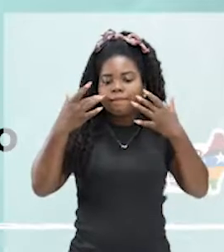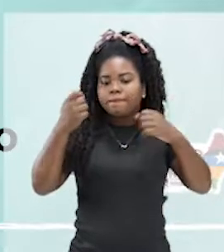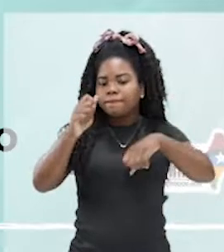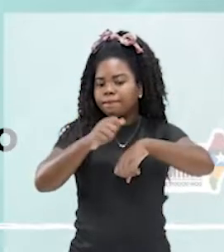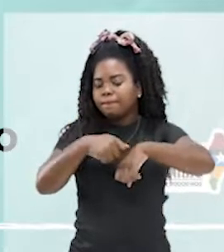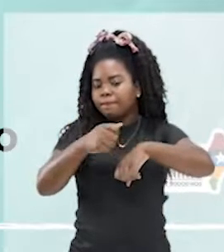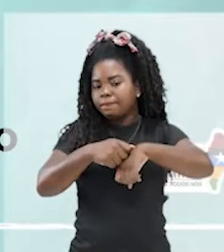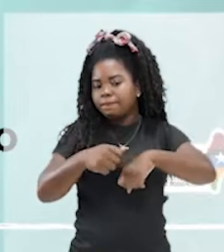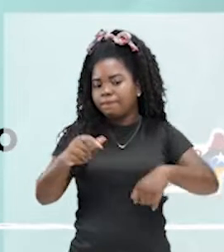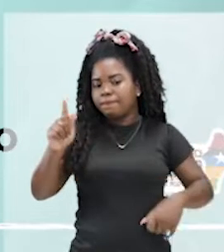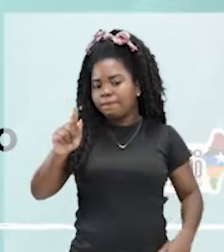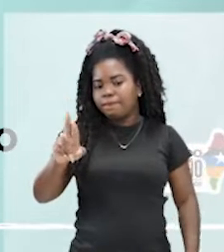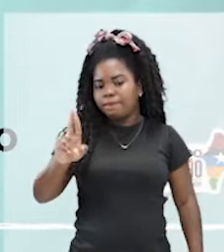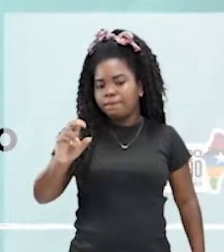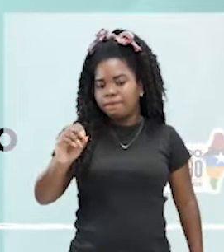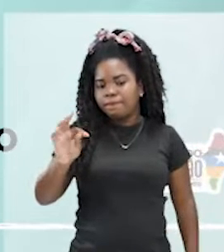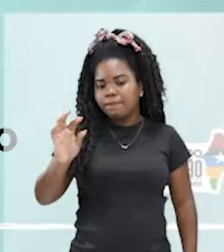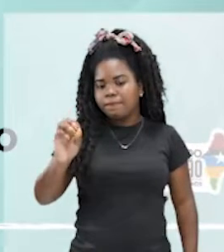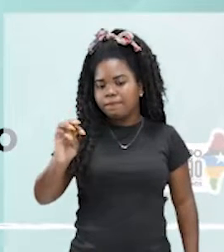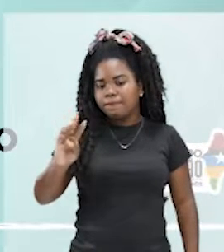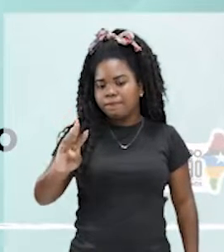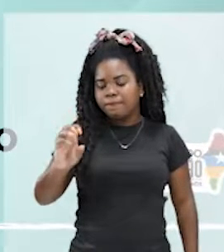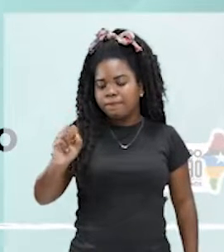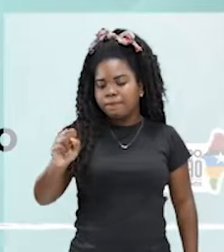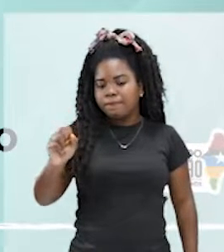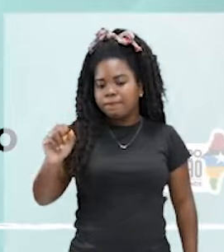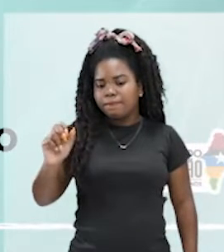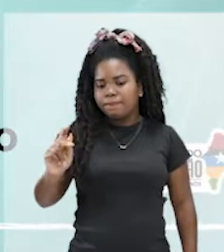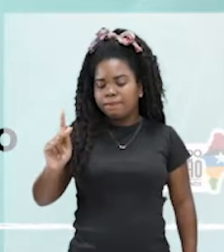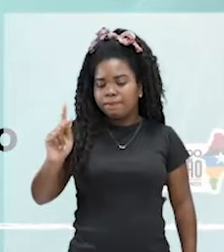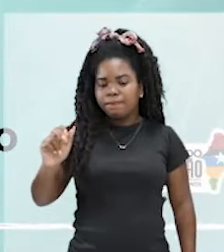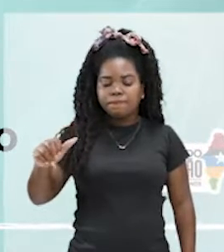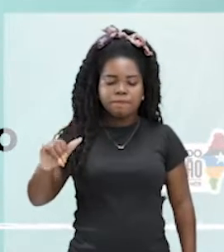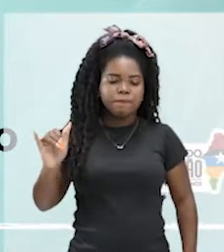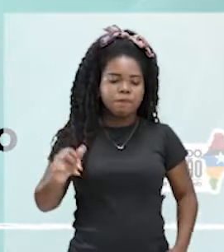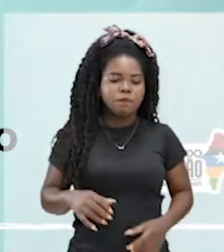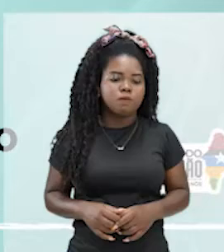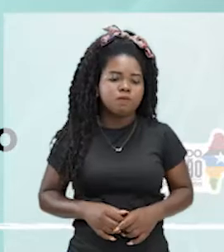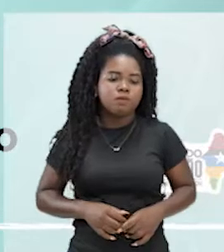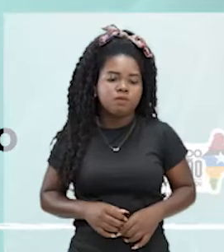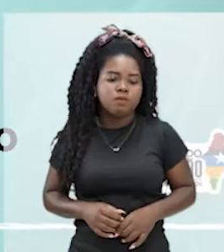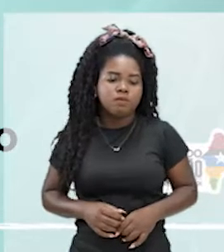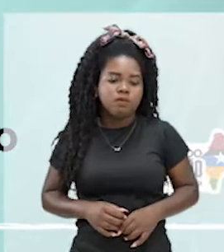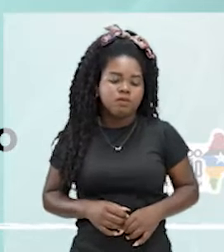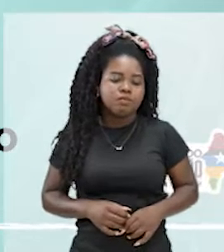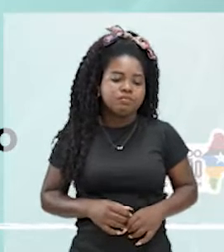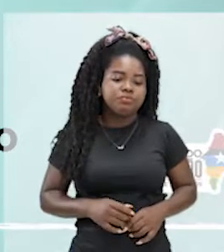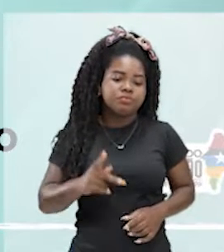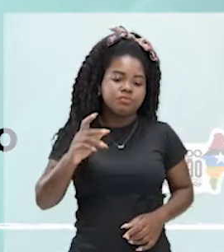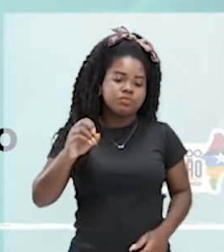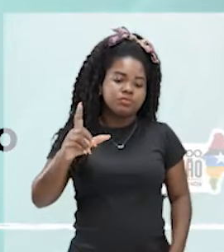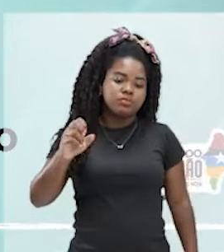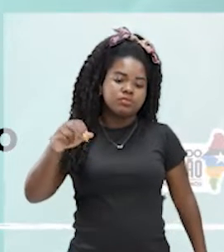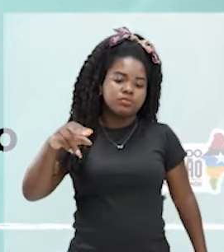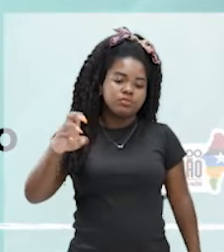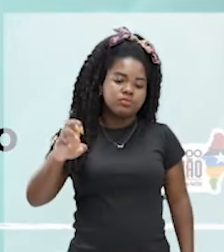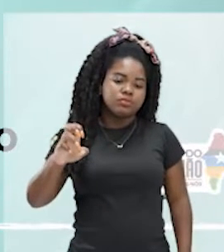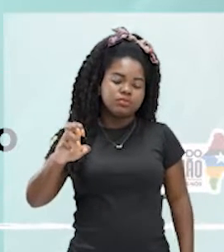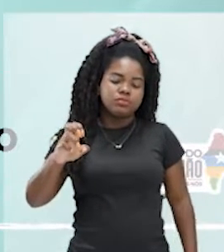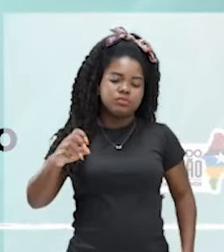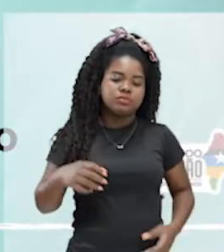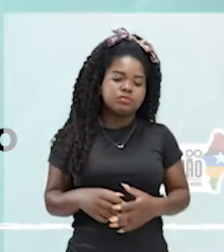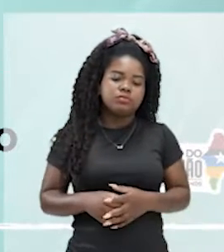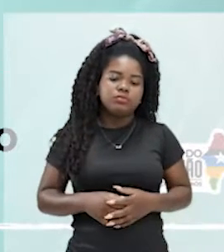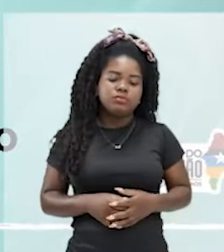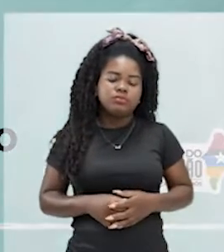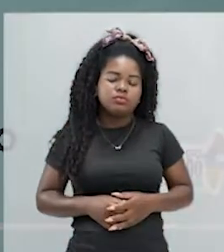vertente contemporânea, o teatro pobre, de Jerzy Grotowski. Né? polonês, diretor